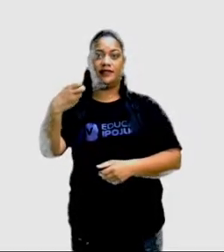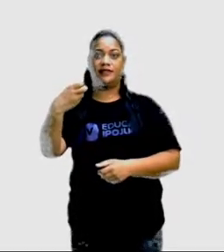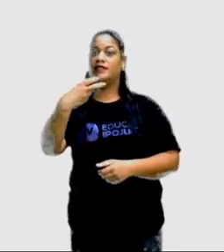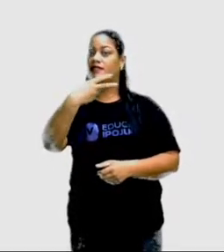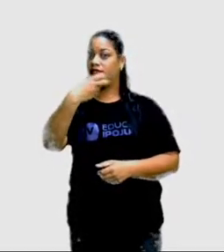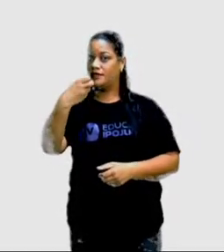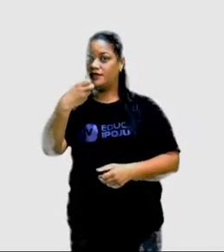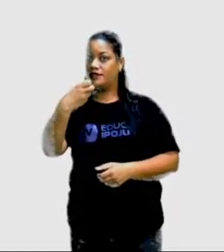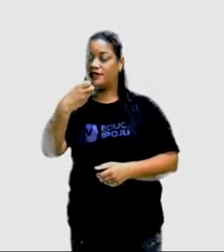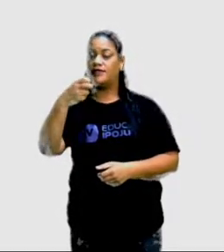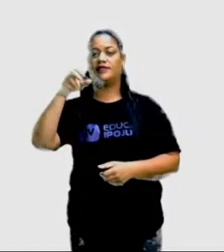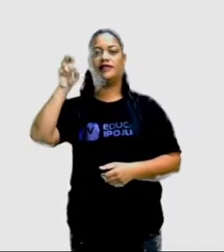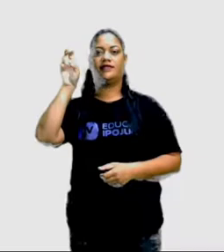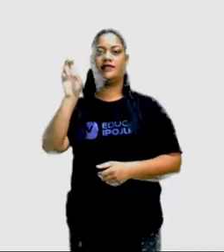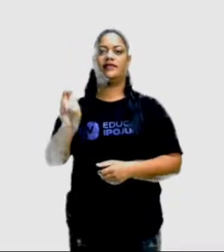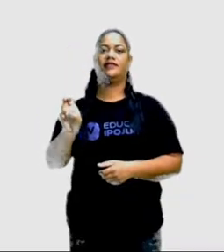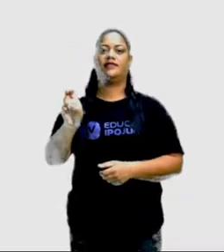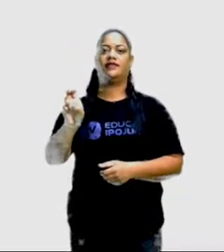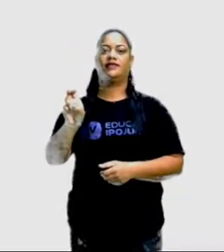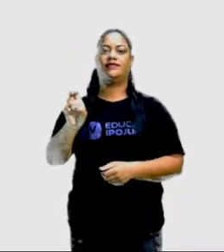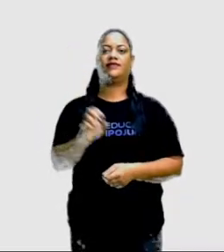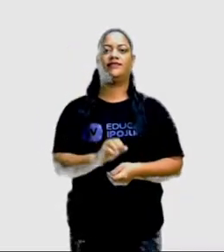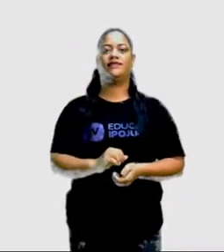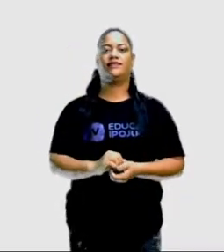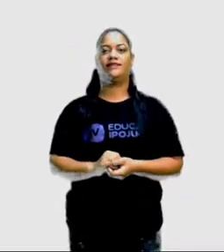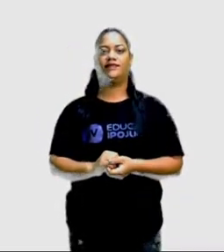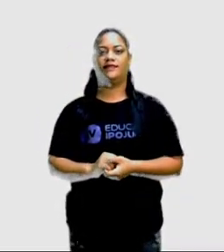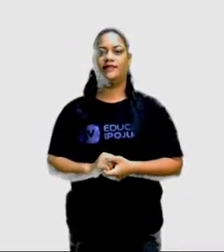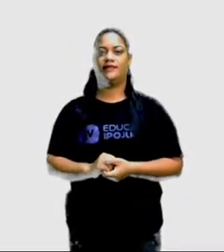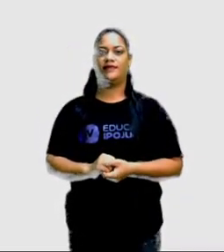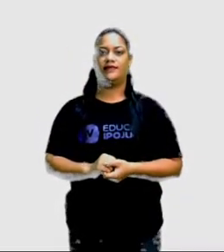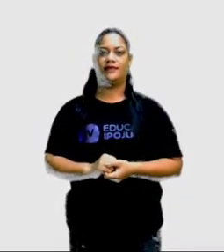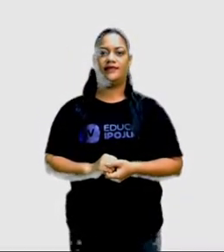igual. 5 blocos.